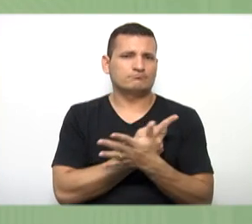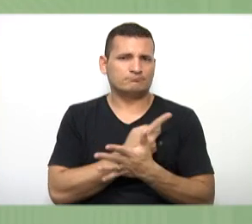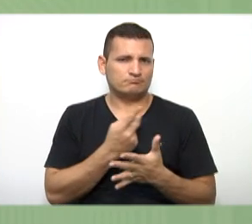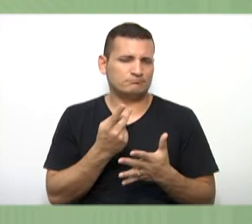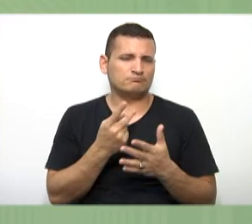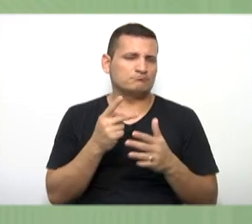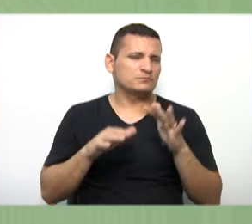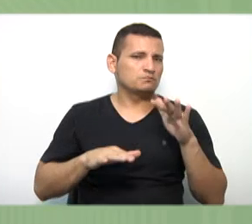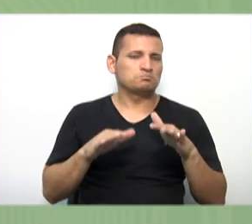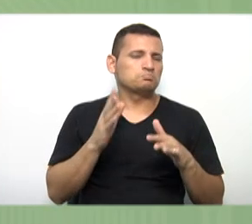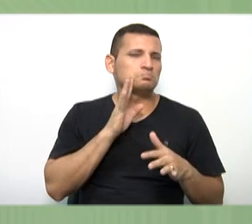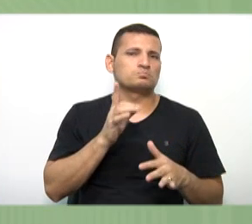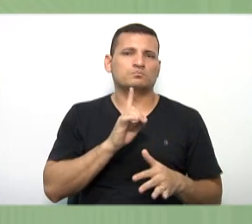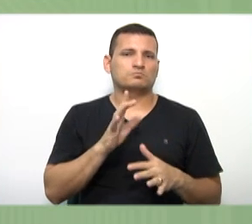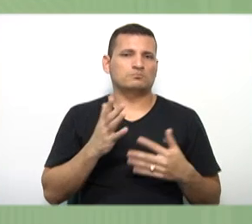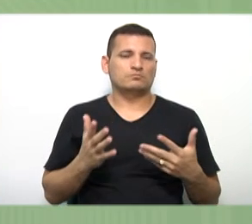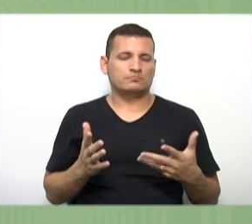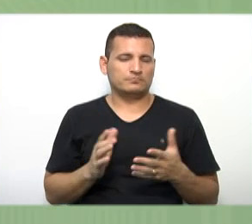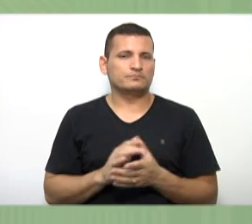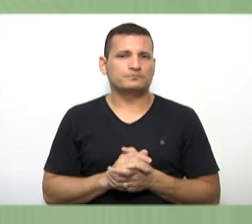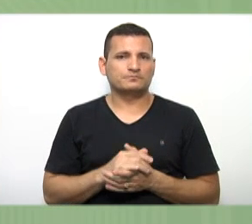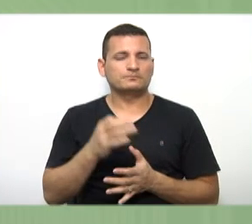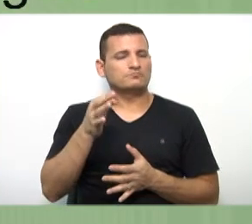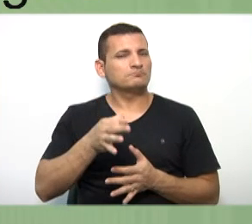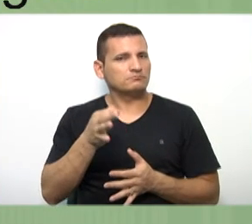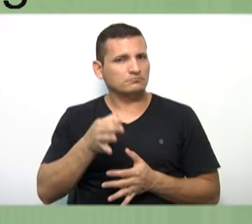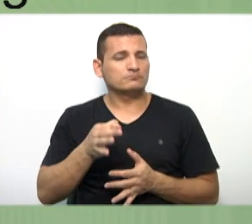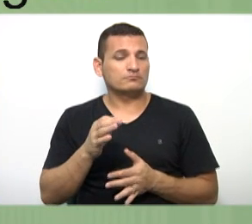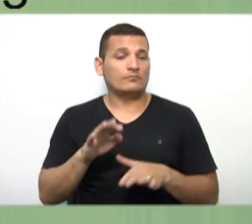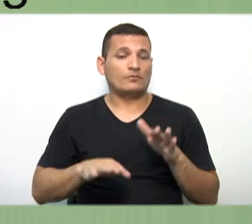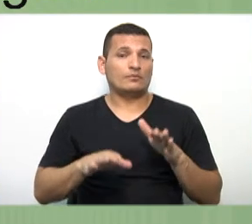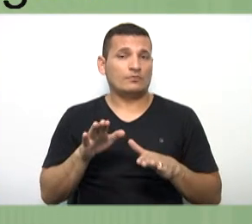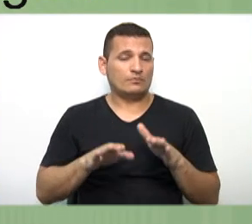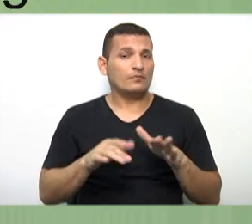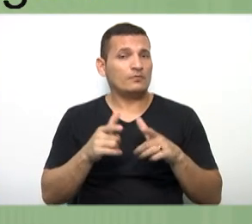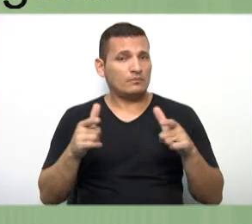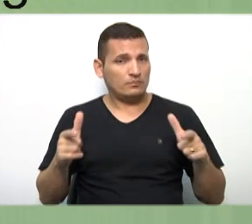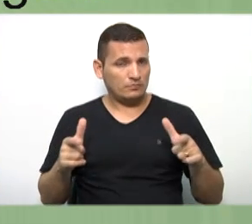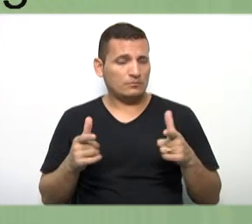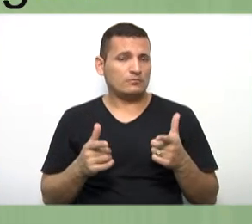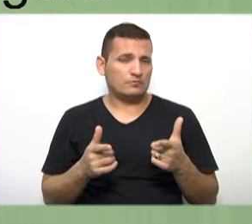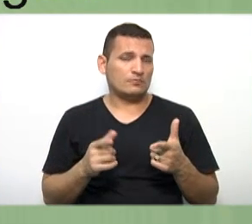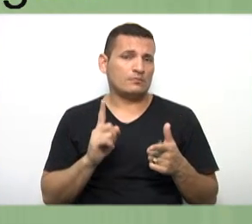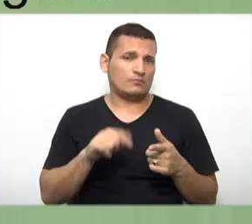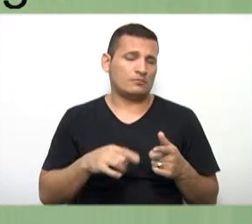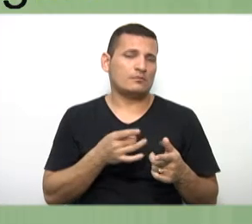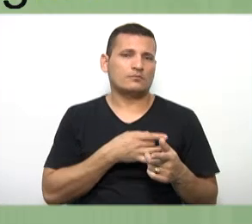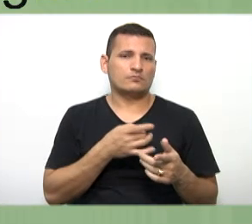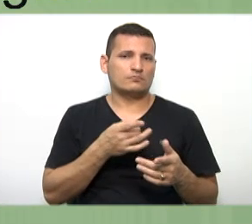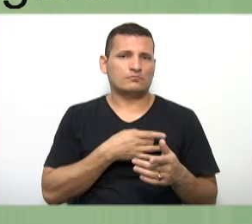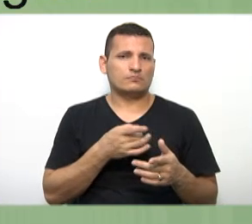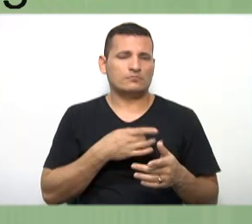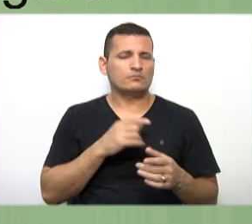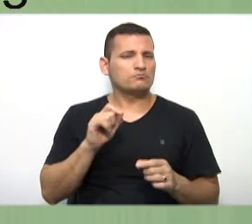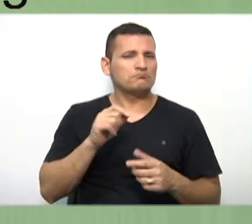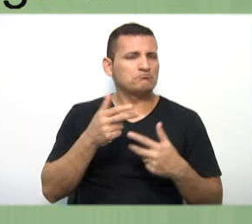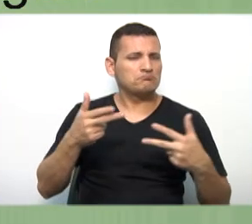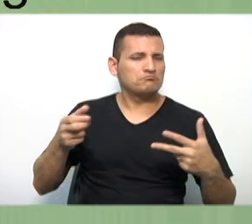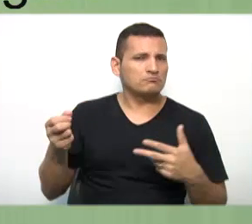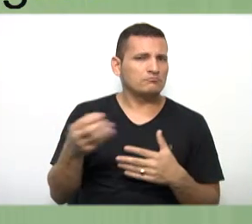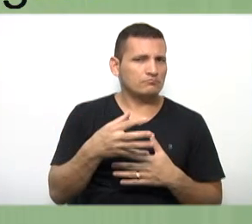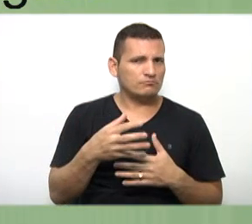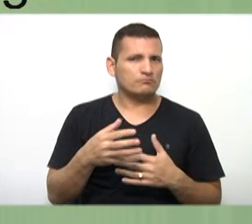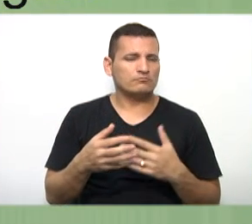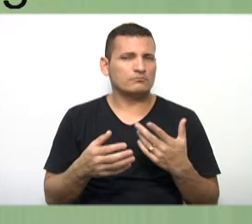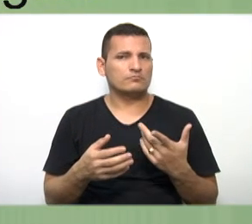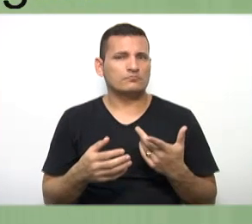seja legal. Exatamente. Muitas vezes, a maior parte das vezes, é com medo do novo. Com